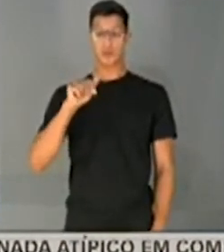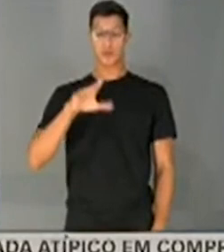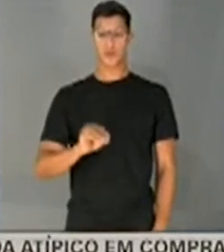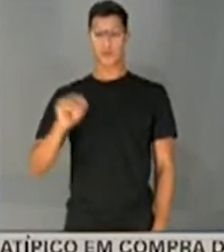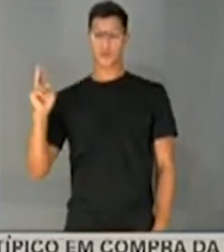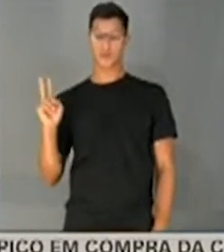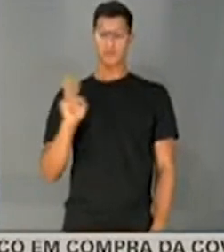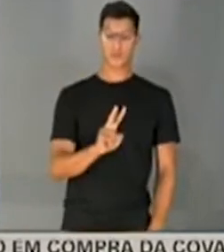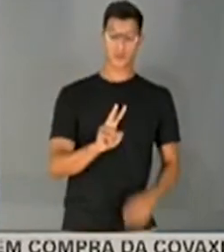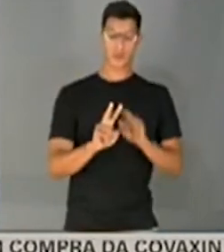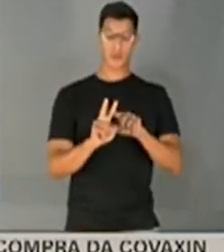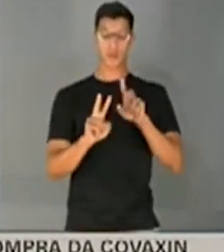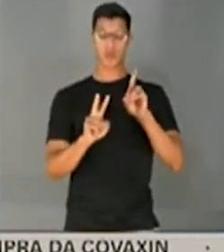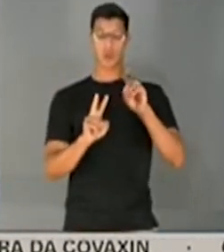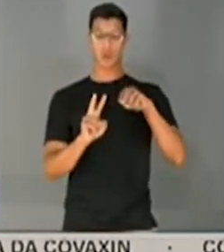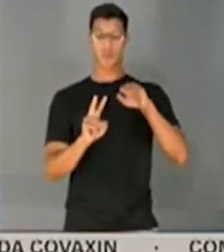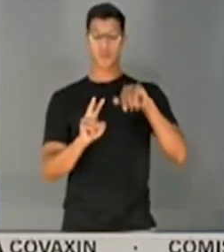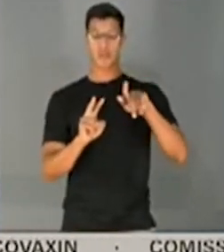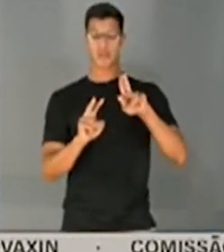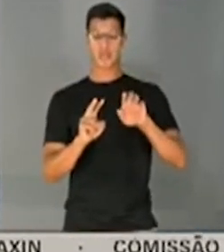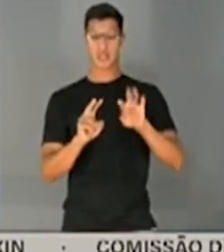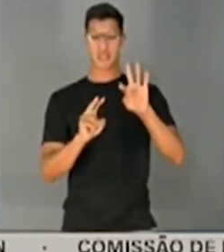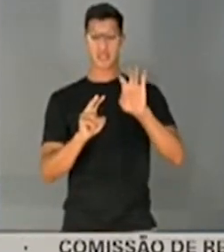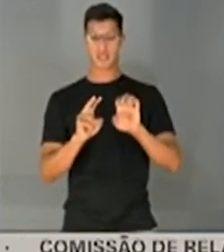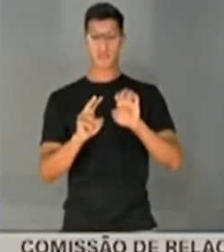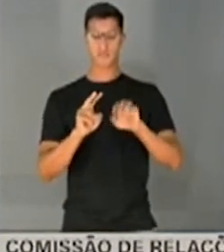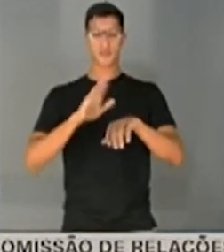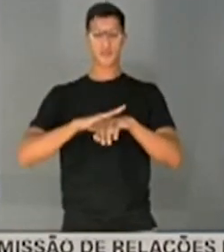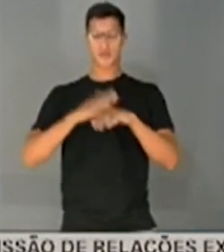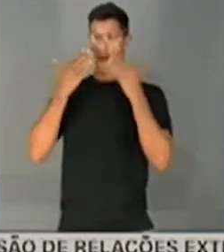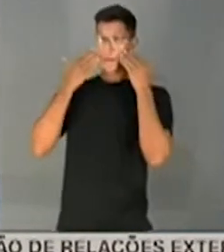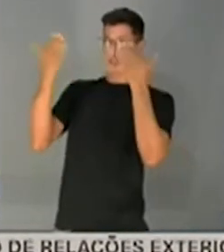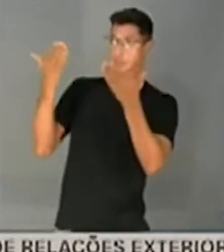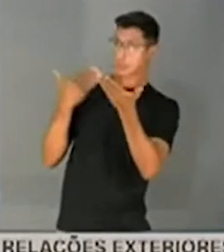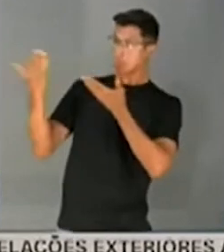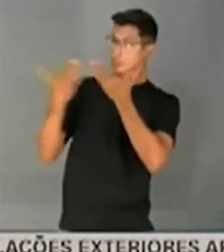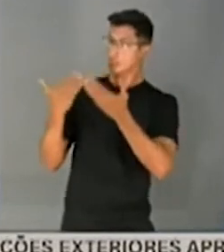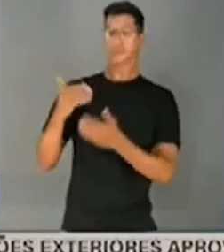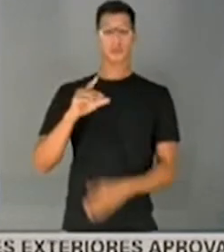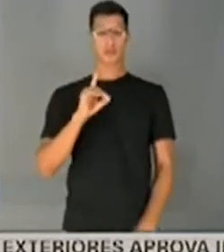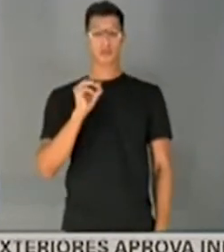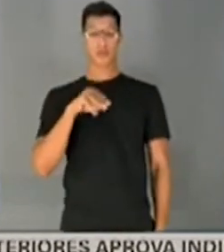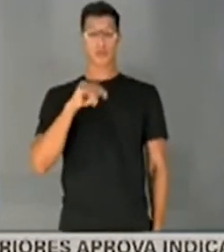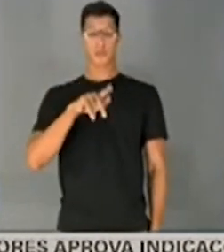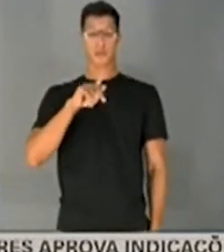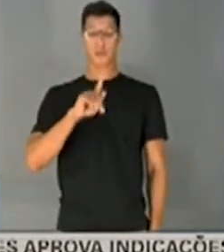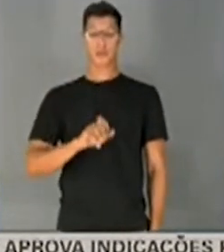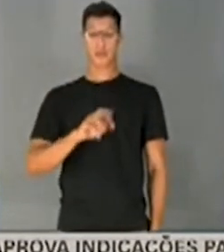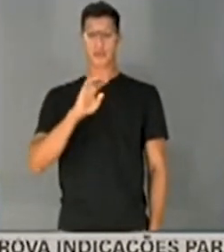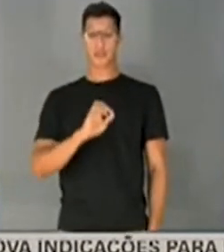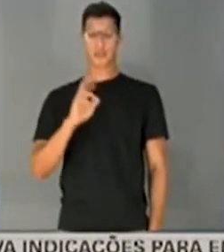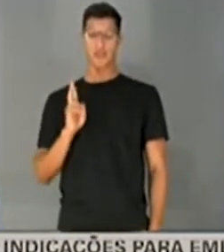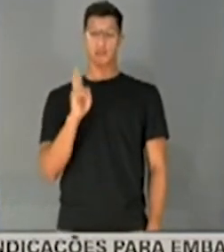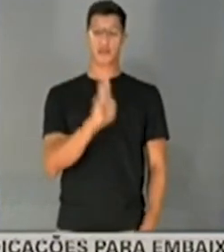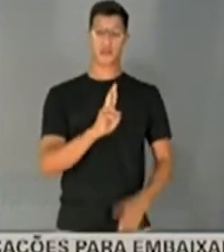apresentou como Dominguete. Feitas as apresentações, o senhor Dominguete disse representar uma empresa que